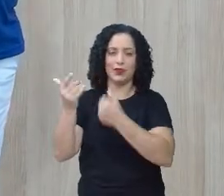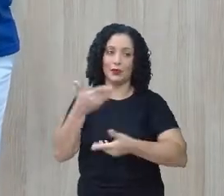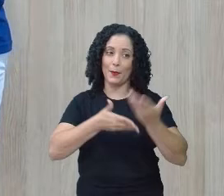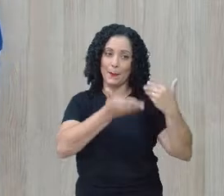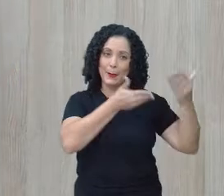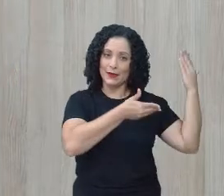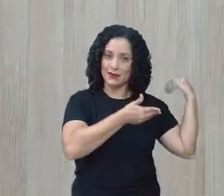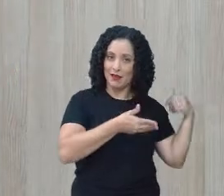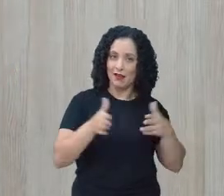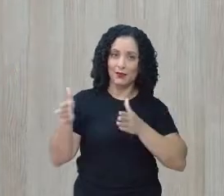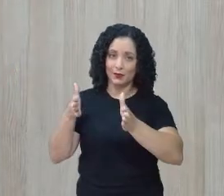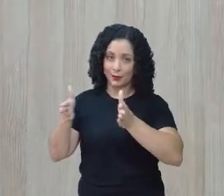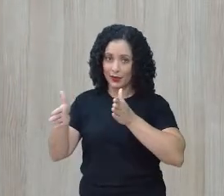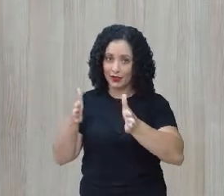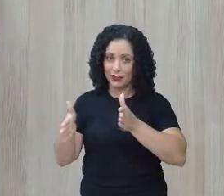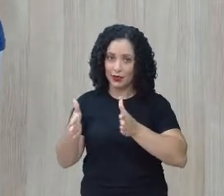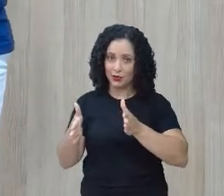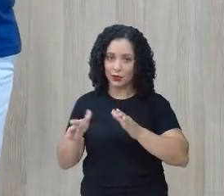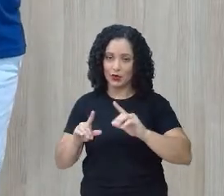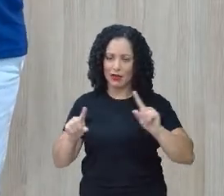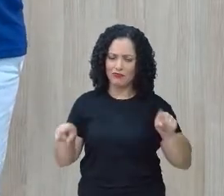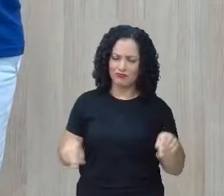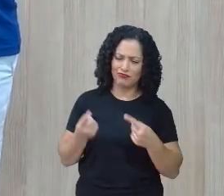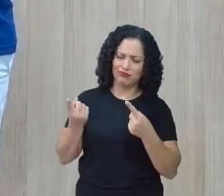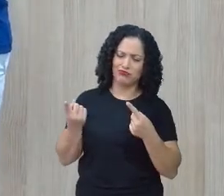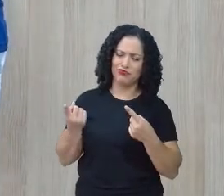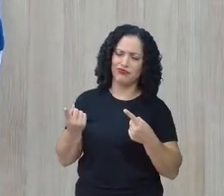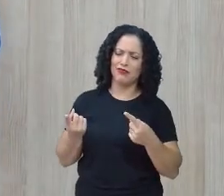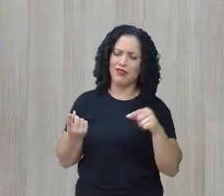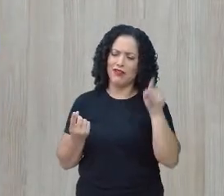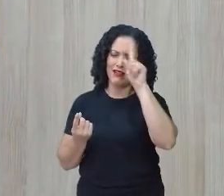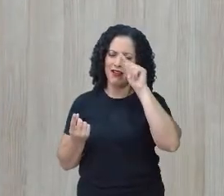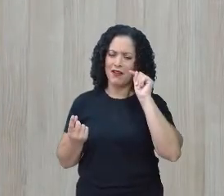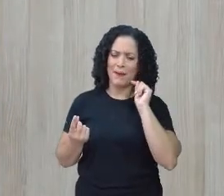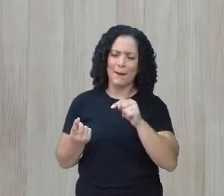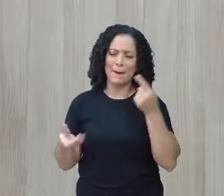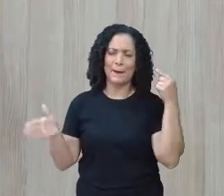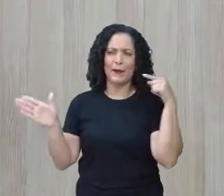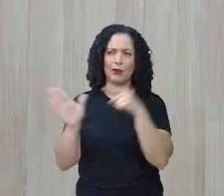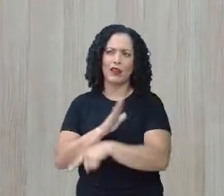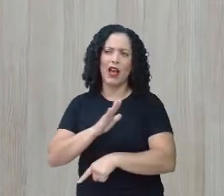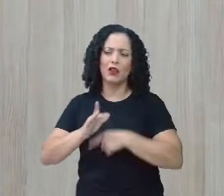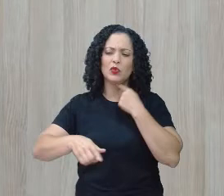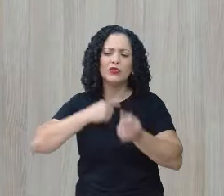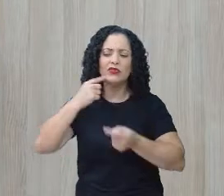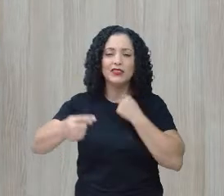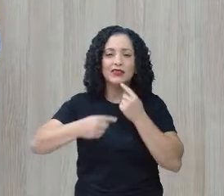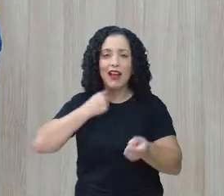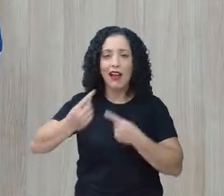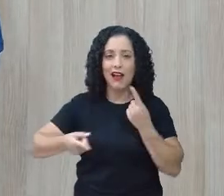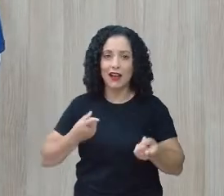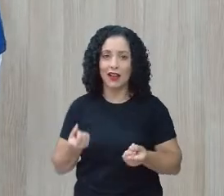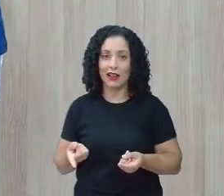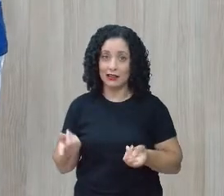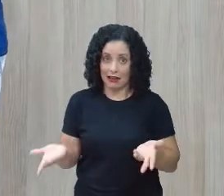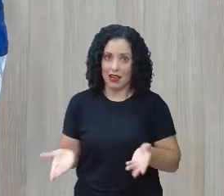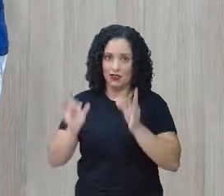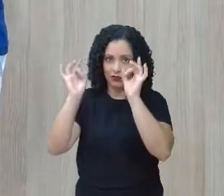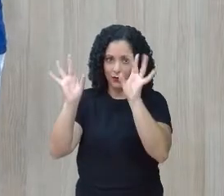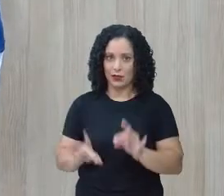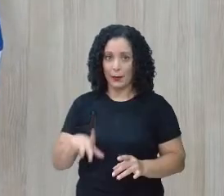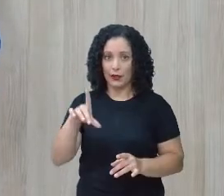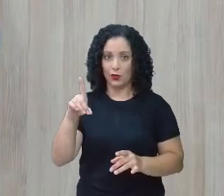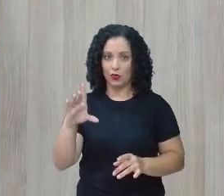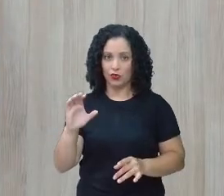período, principalmente, questionar esses dogmas, e principalmente os dogmas religiosos associados